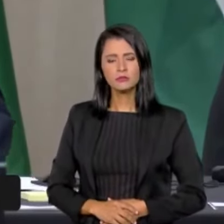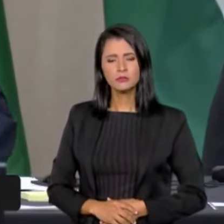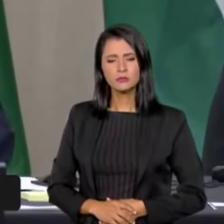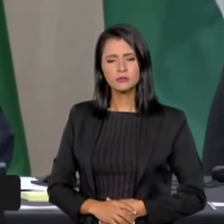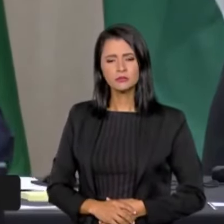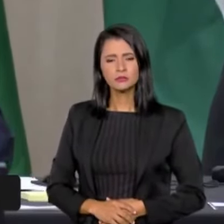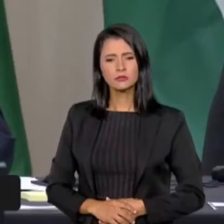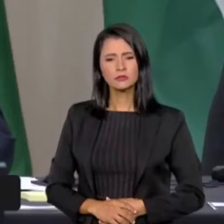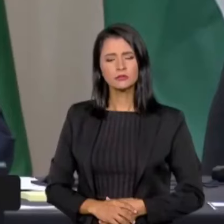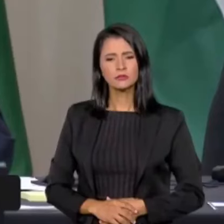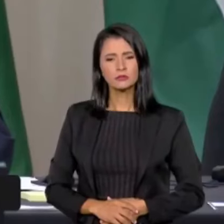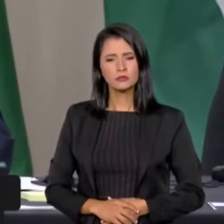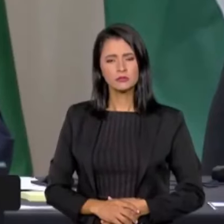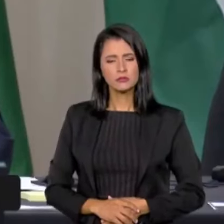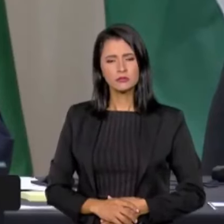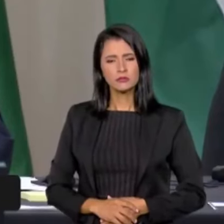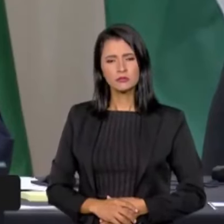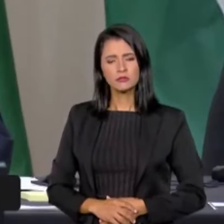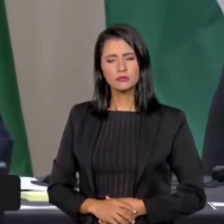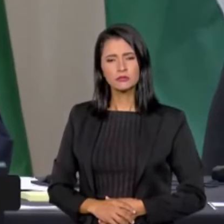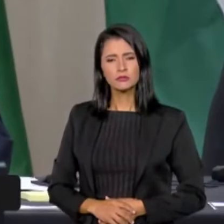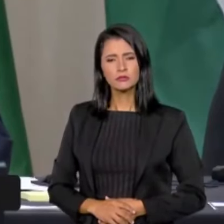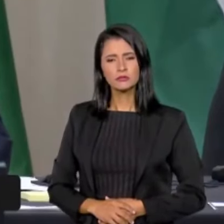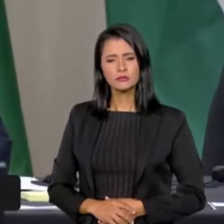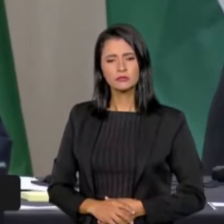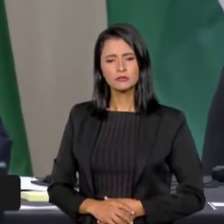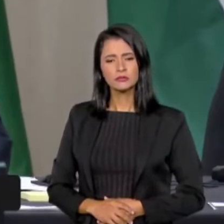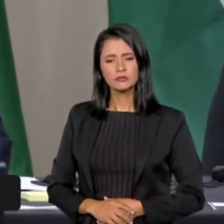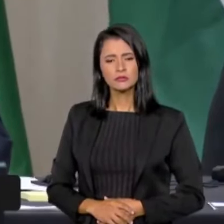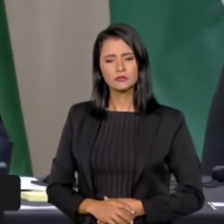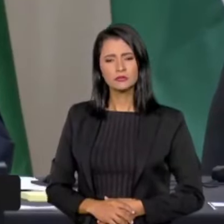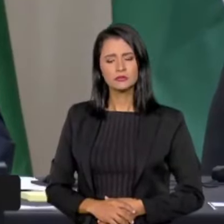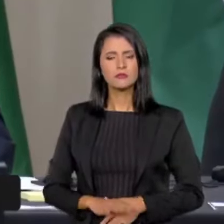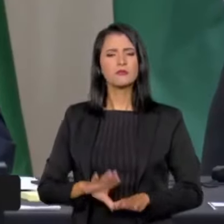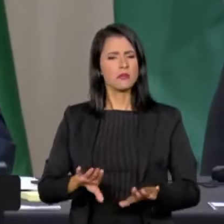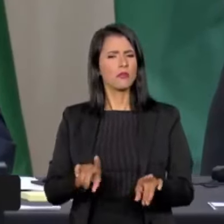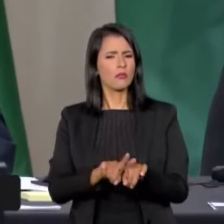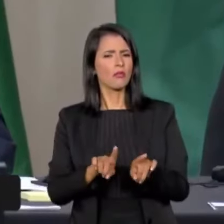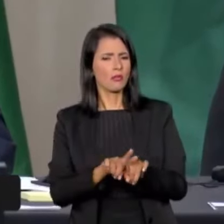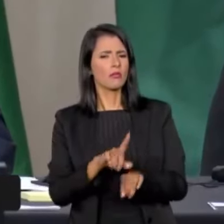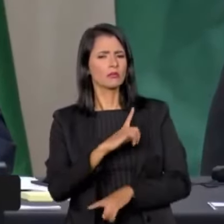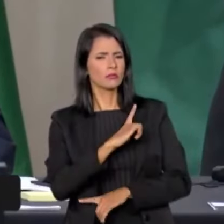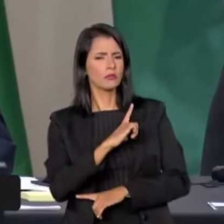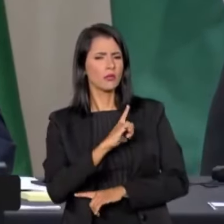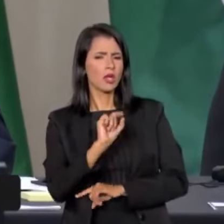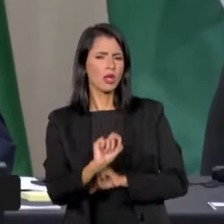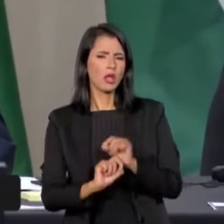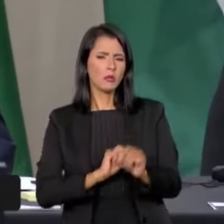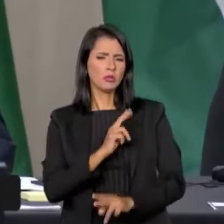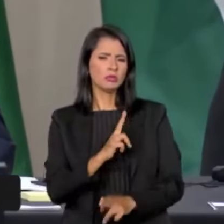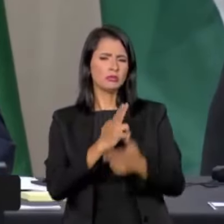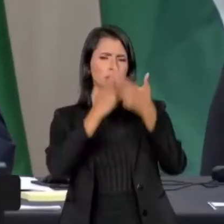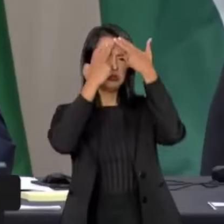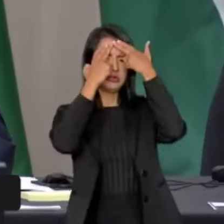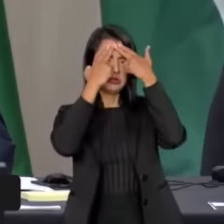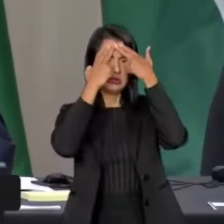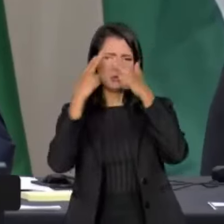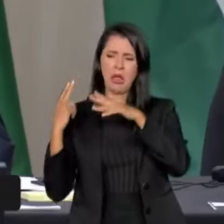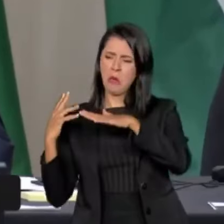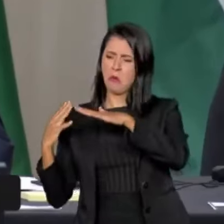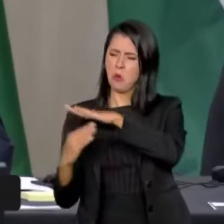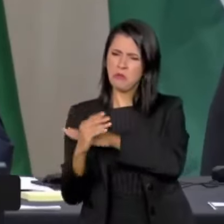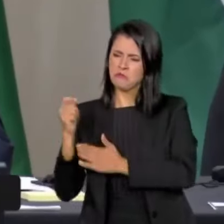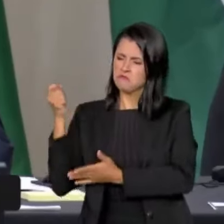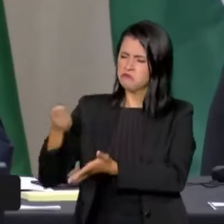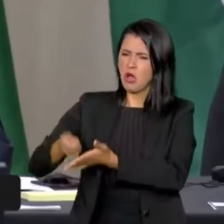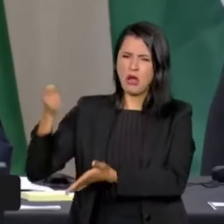multi-ethnic societies intertwined by vibrant cultures. Mas também carregamos o trauma da maior migração forçada